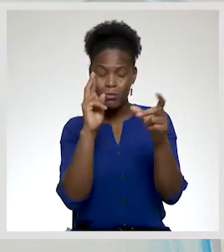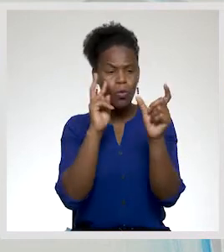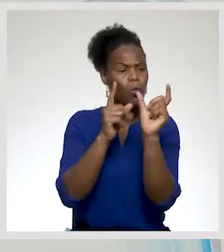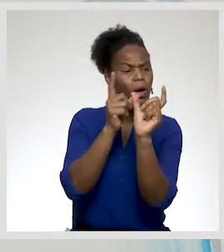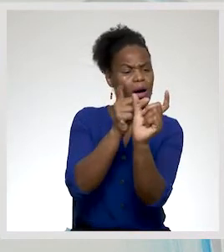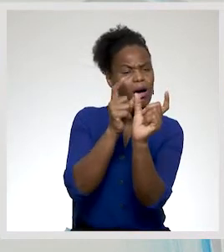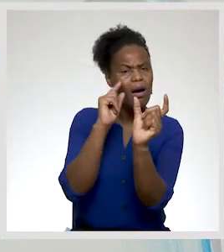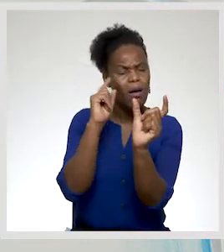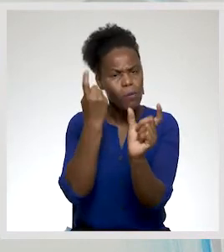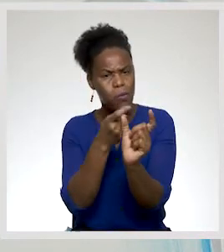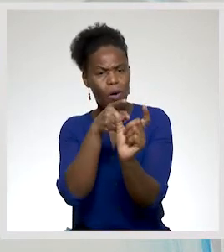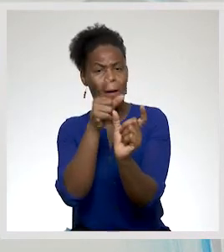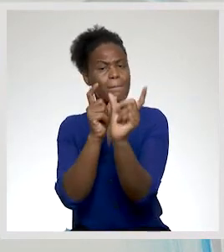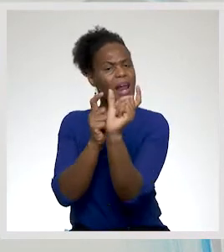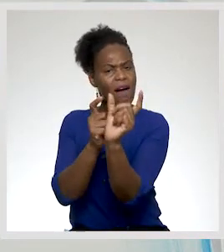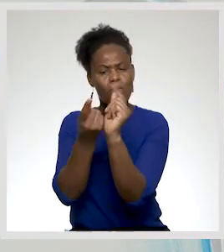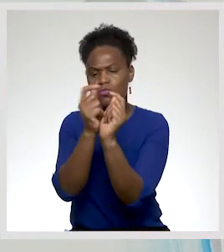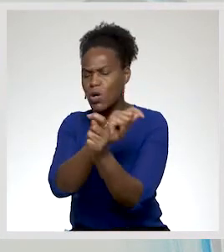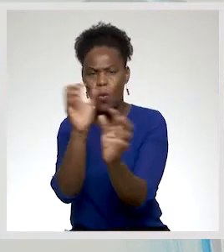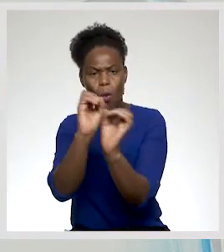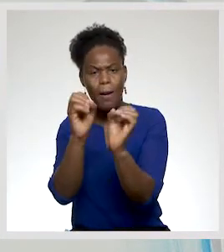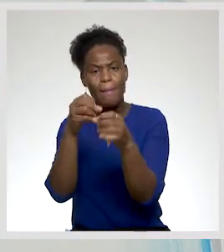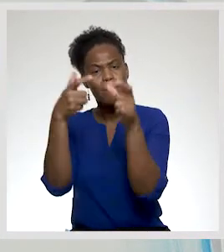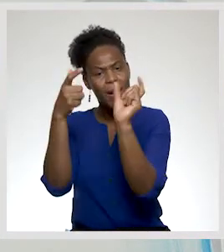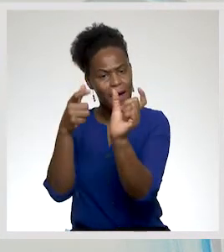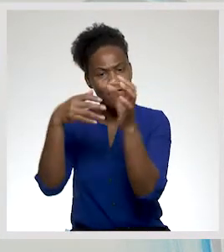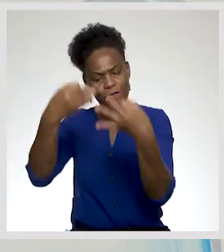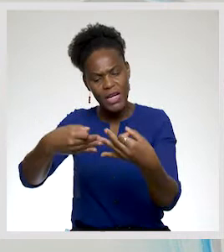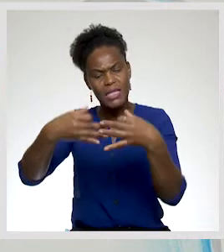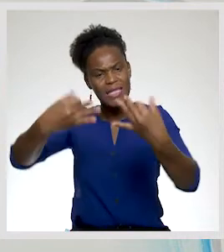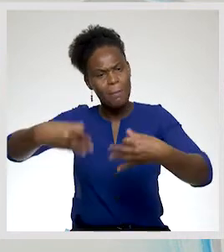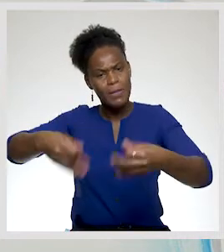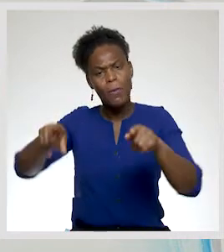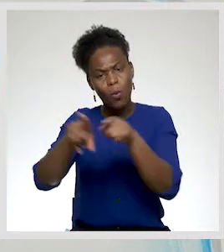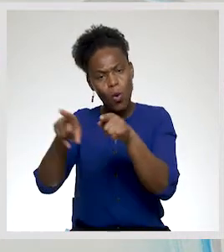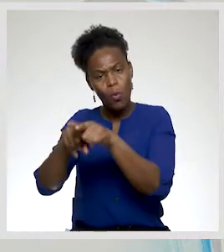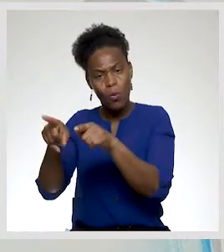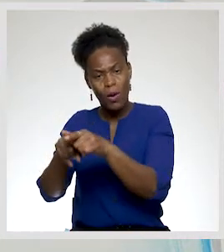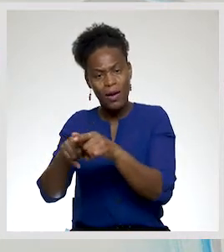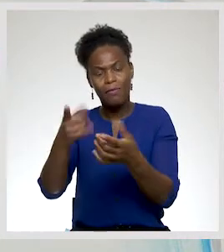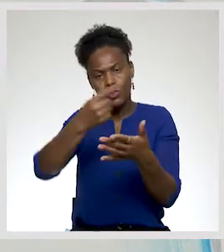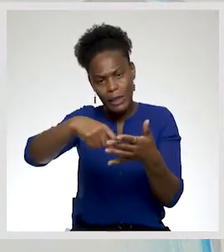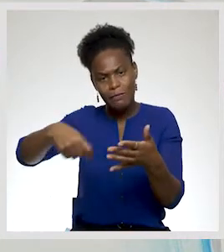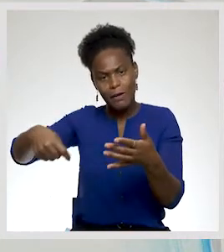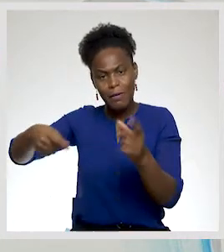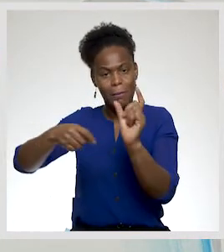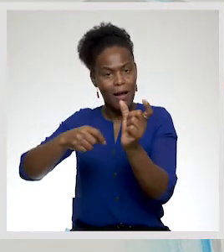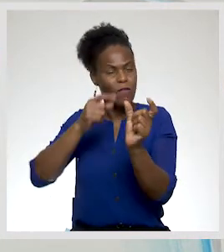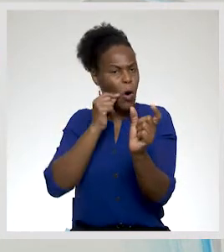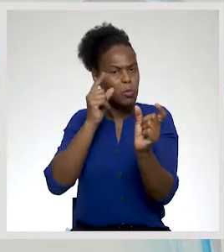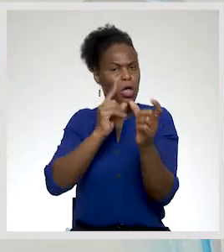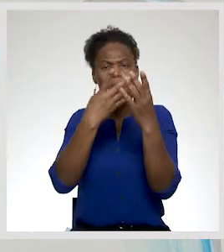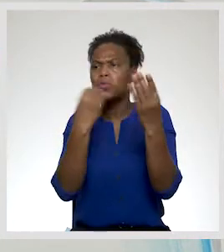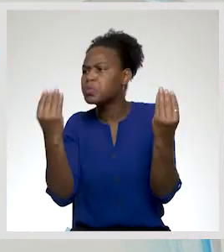Procurem naquela frase as palavras que nunca mudam, por mais que escrevamos. Não mudam